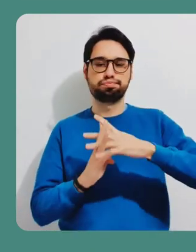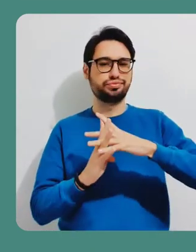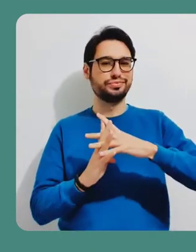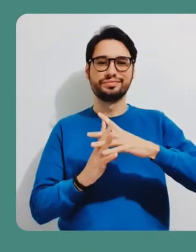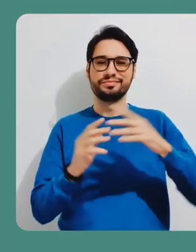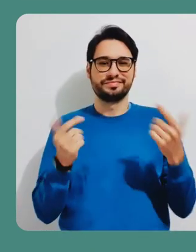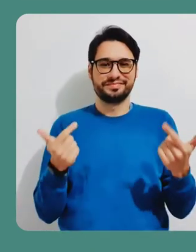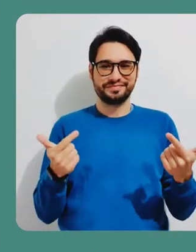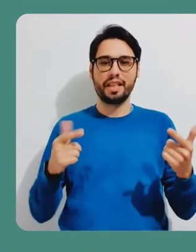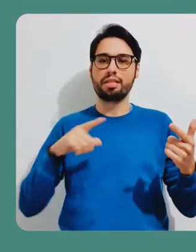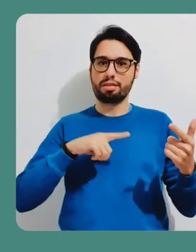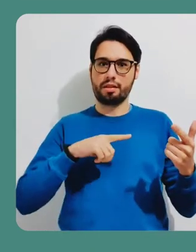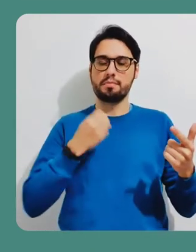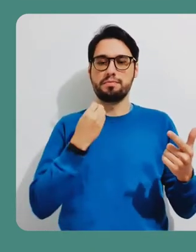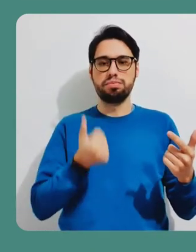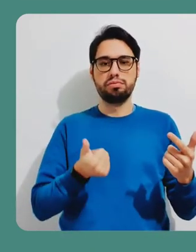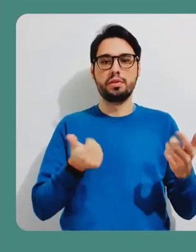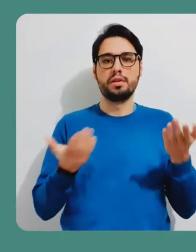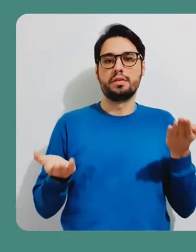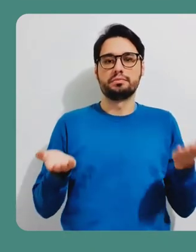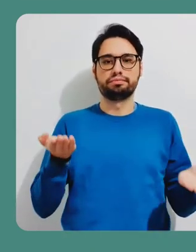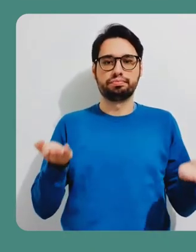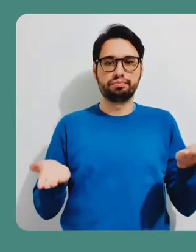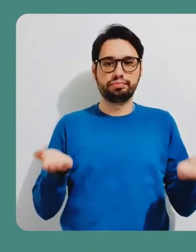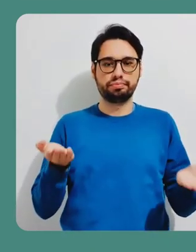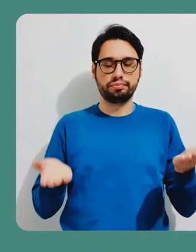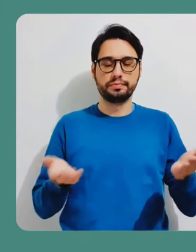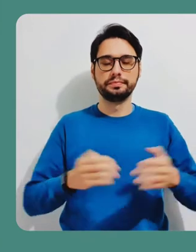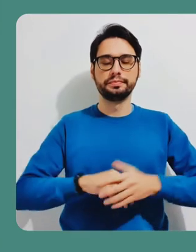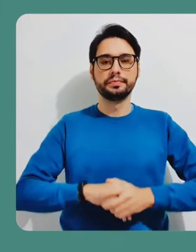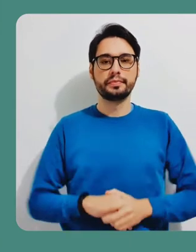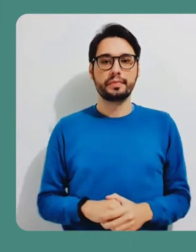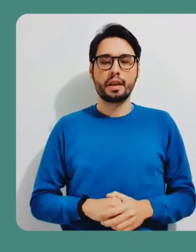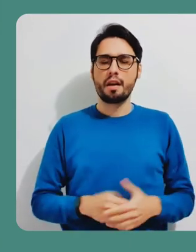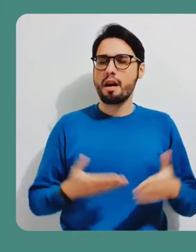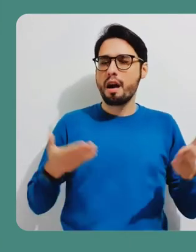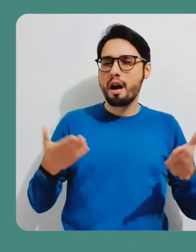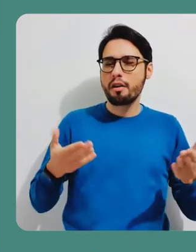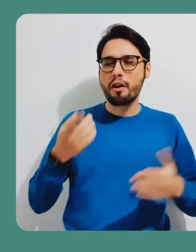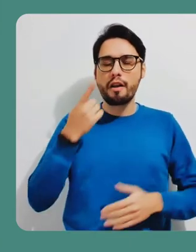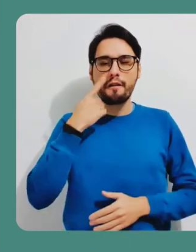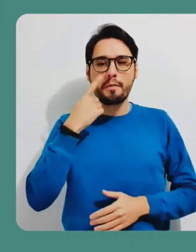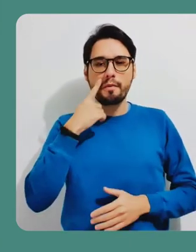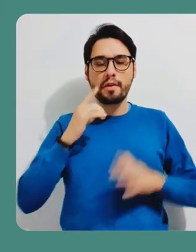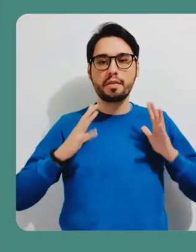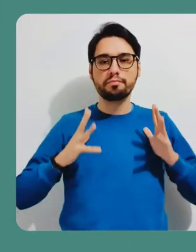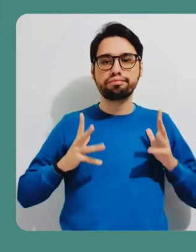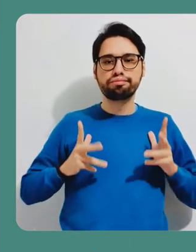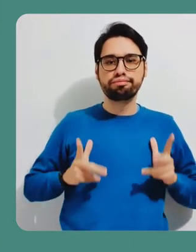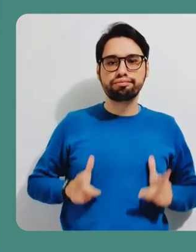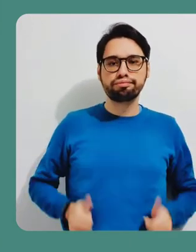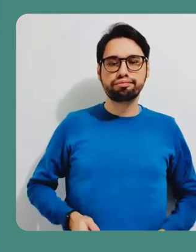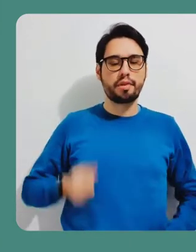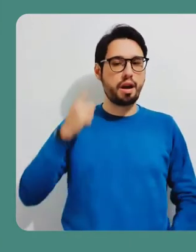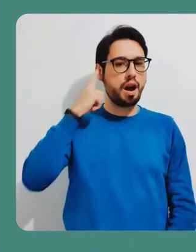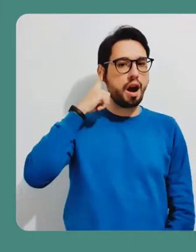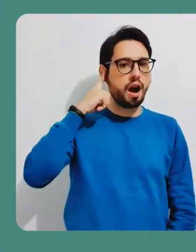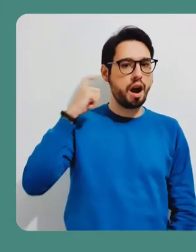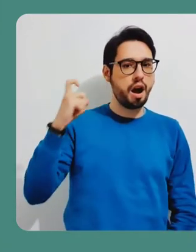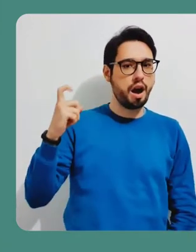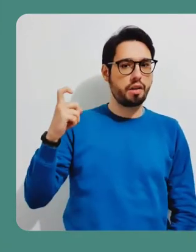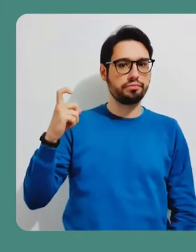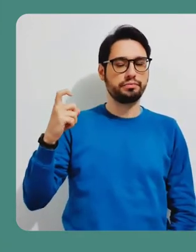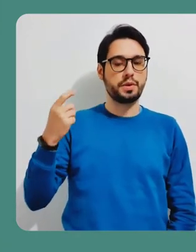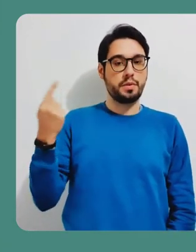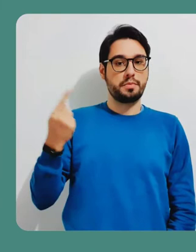nenhuma cor vermelha no nosso som isso significa que ele está muito bem equilibrado agora a gente